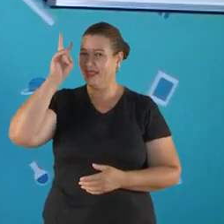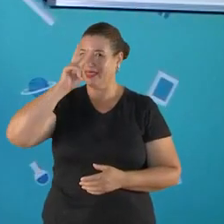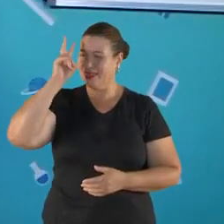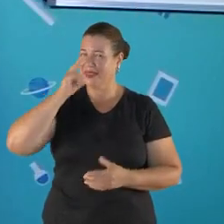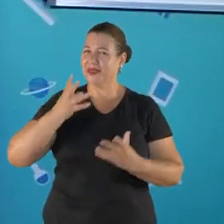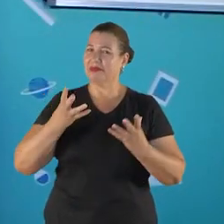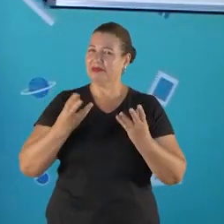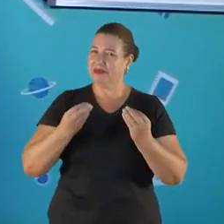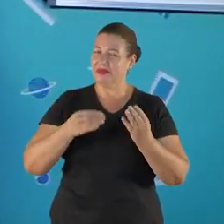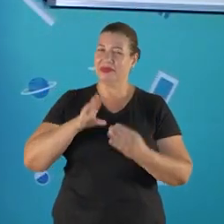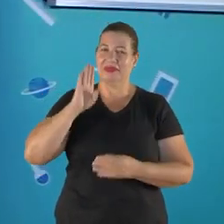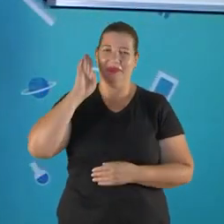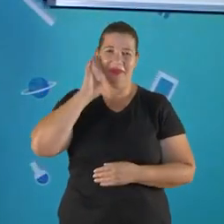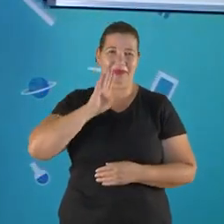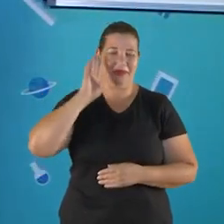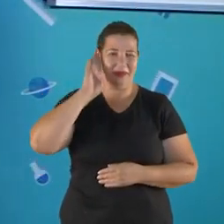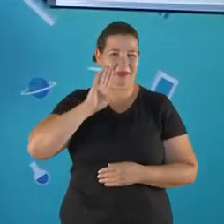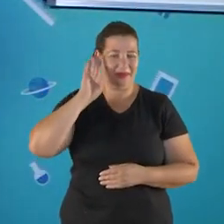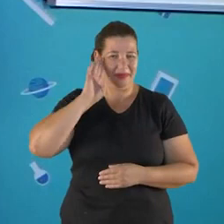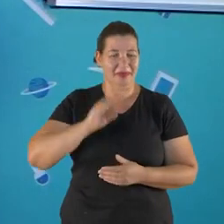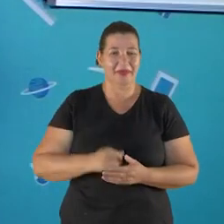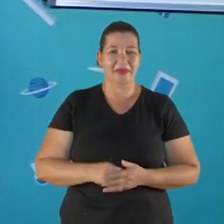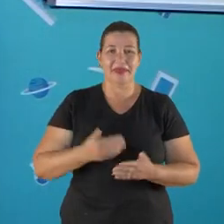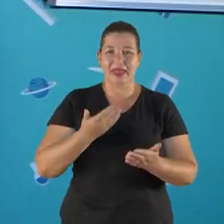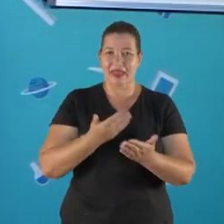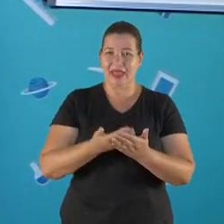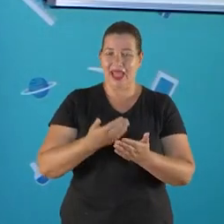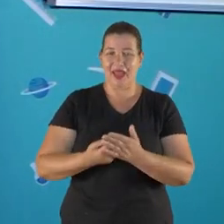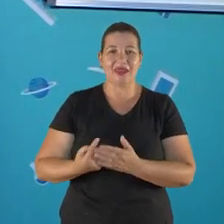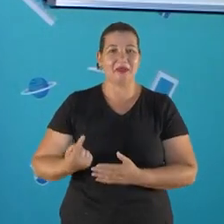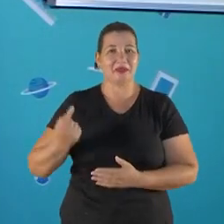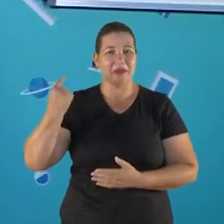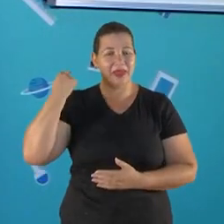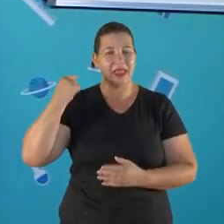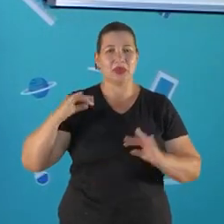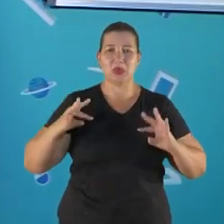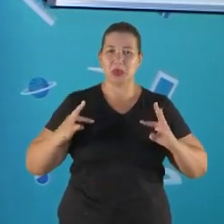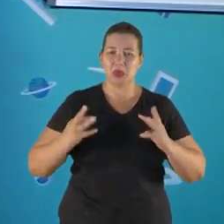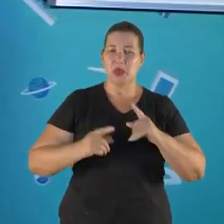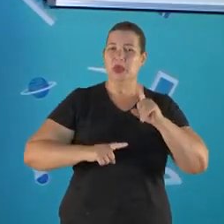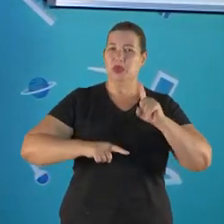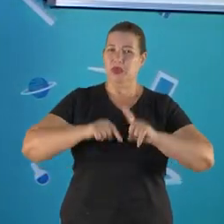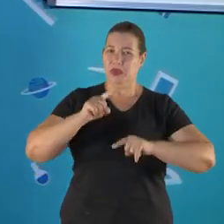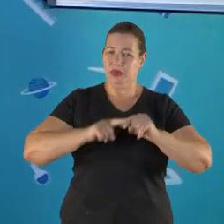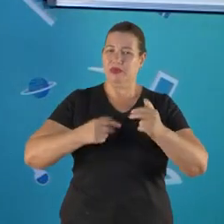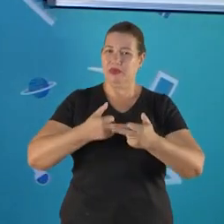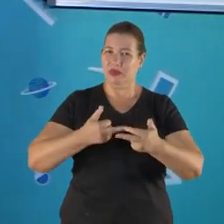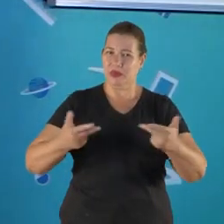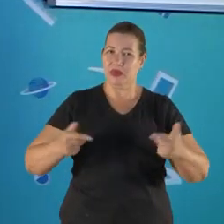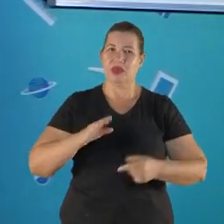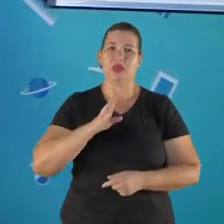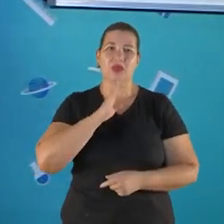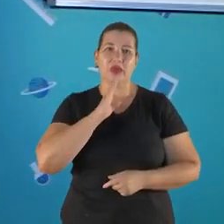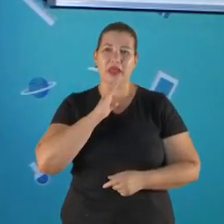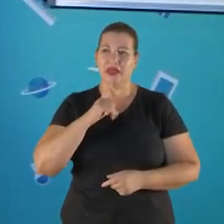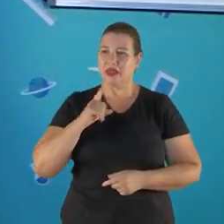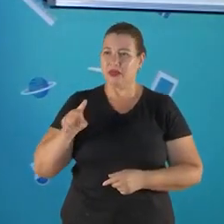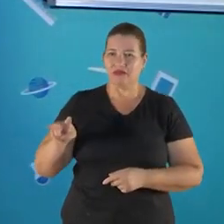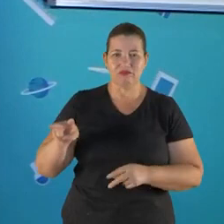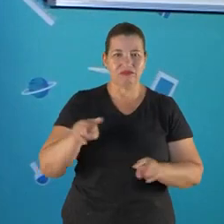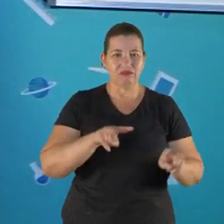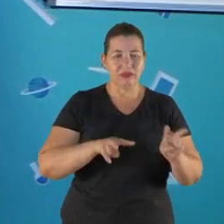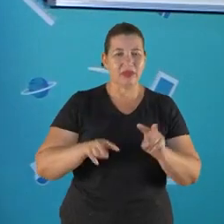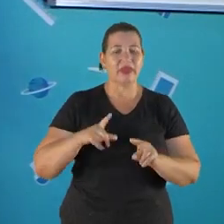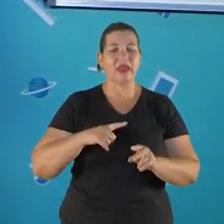Essa história é muito legal, não é mesmo? E nós vimos na aula passada que todos os objetos que conhecemos e está ao